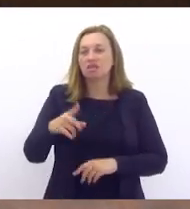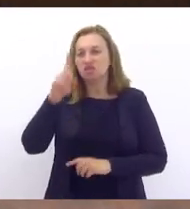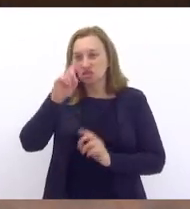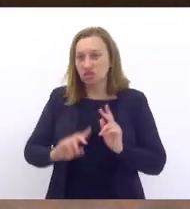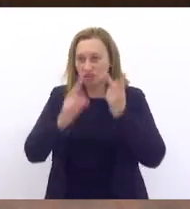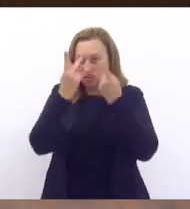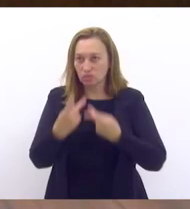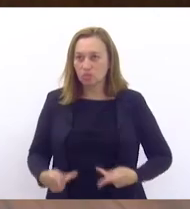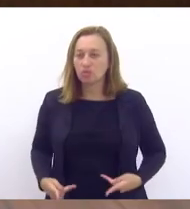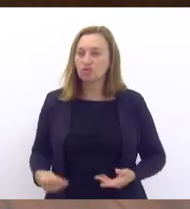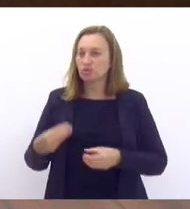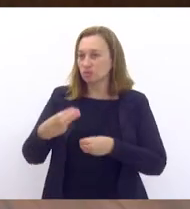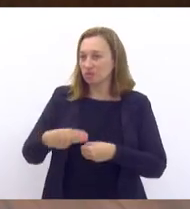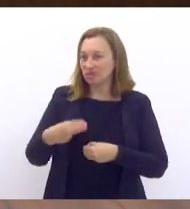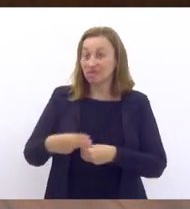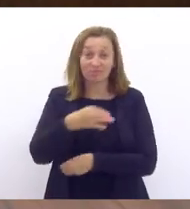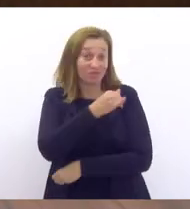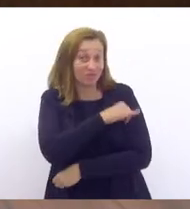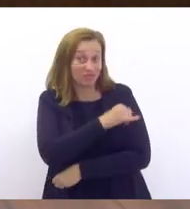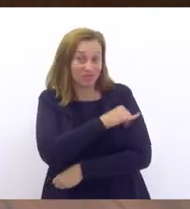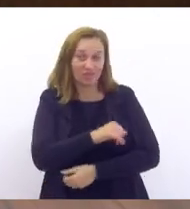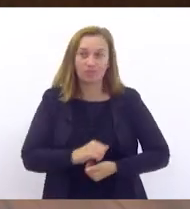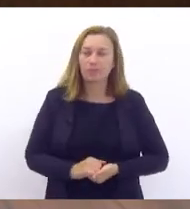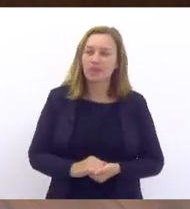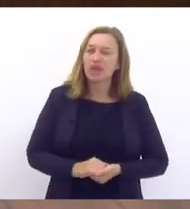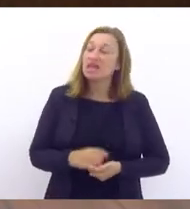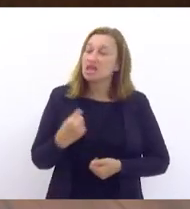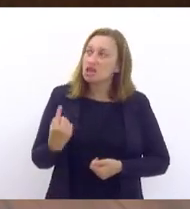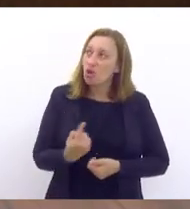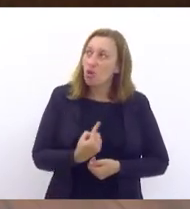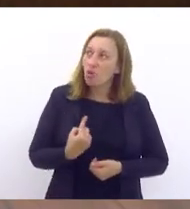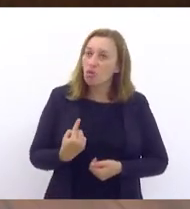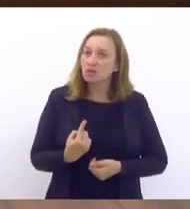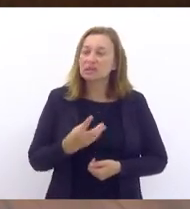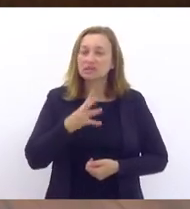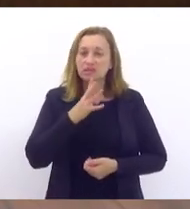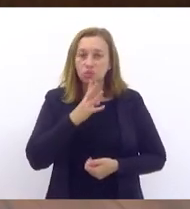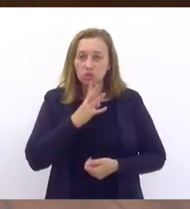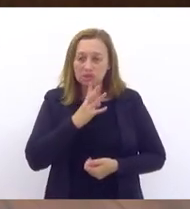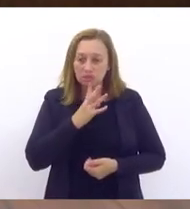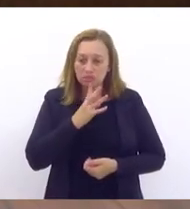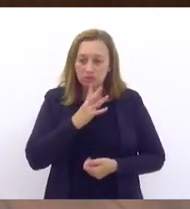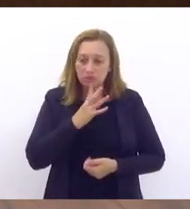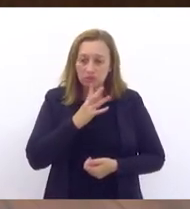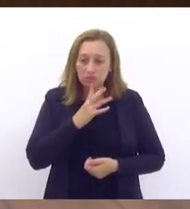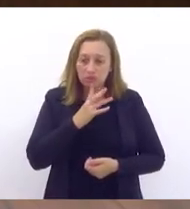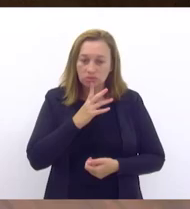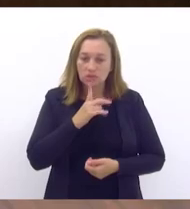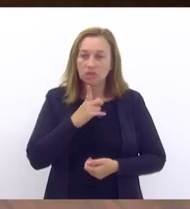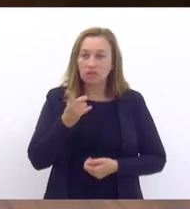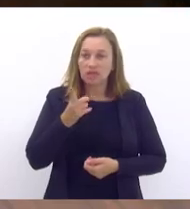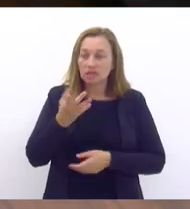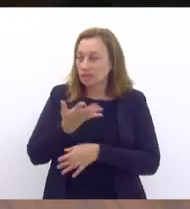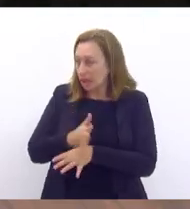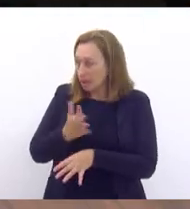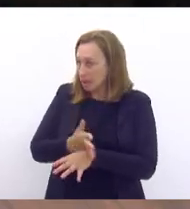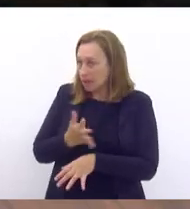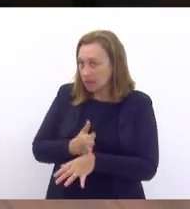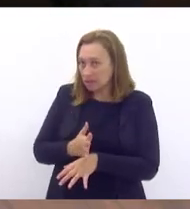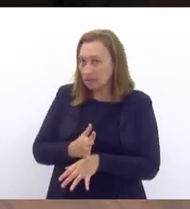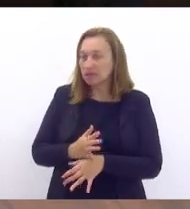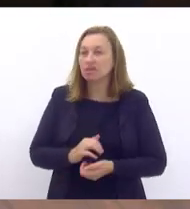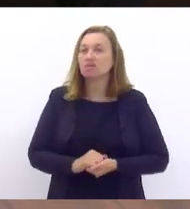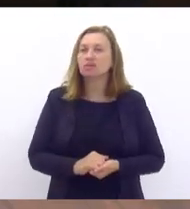do município do Rio de Janeiro, e nós temos o conhecimento e tivemos ali na prática, na